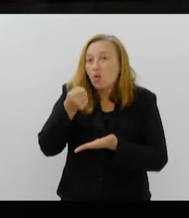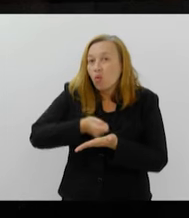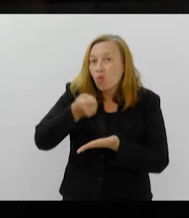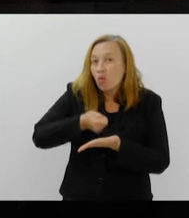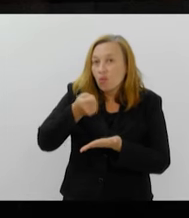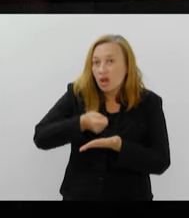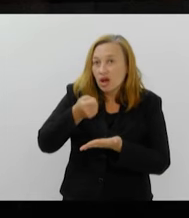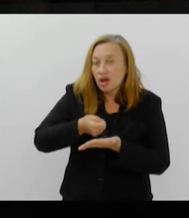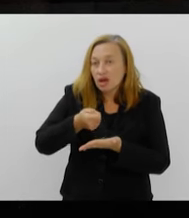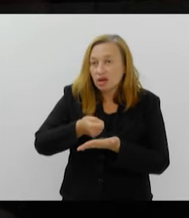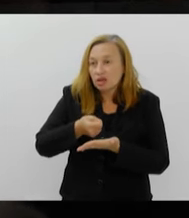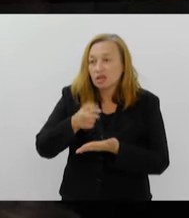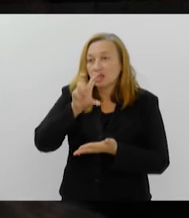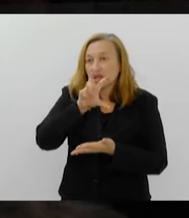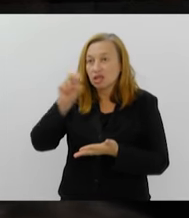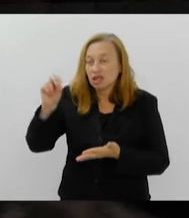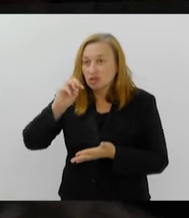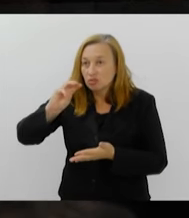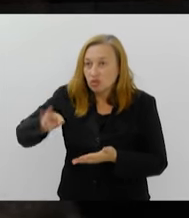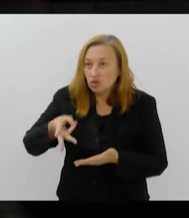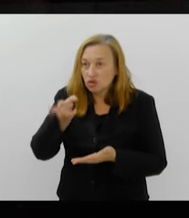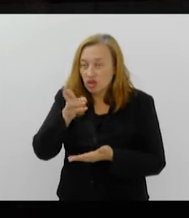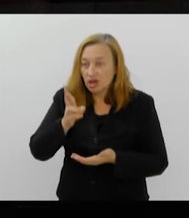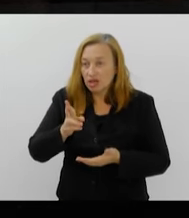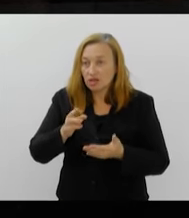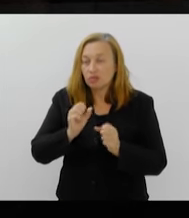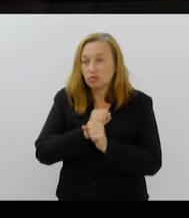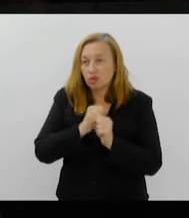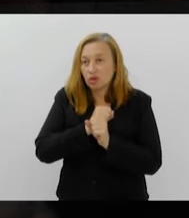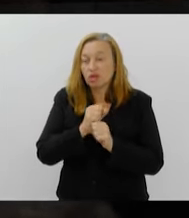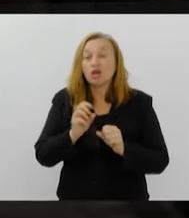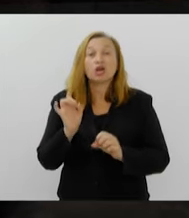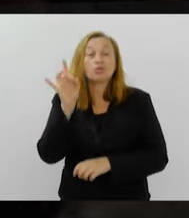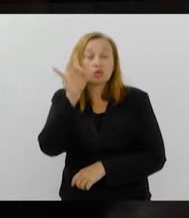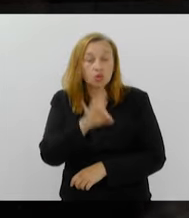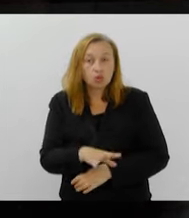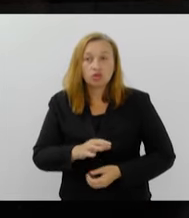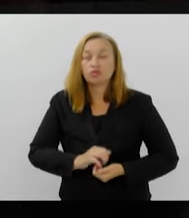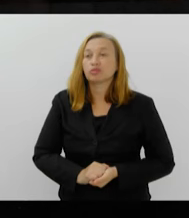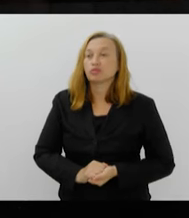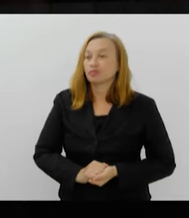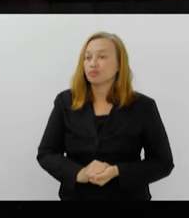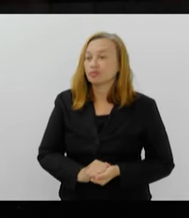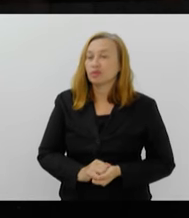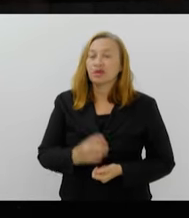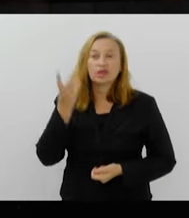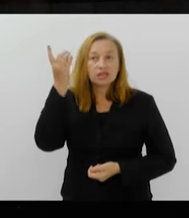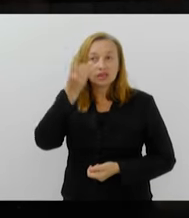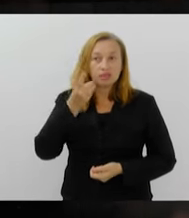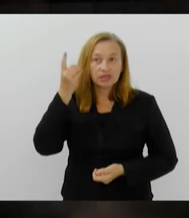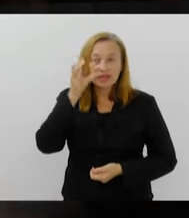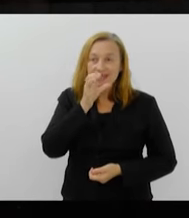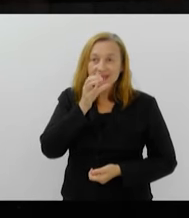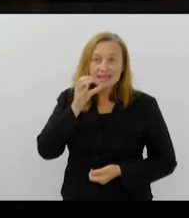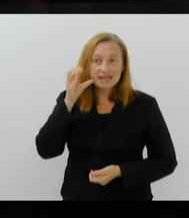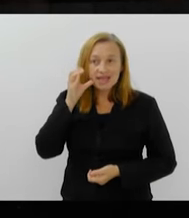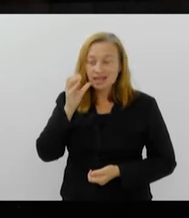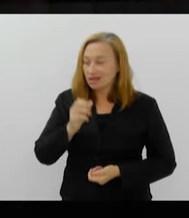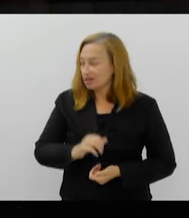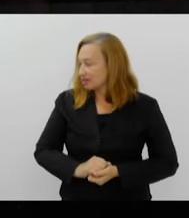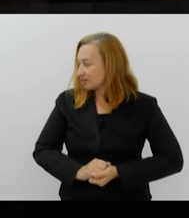coisa, dá 500 milhões de reais por ano. E, por último, deputada Célia